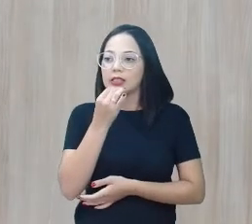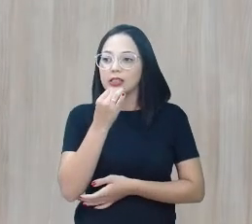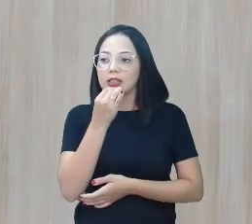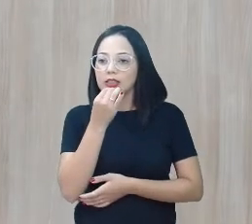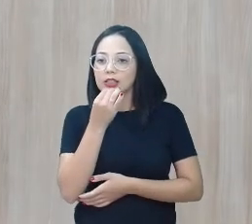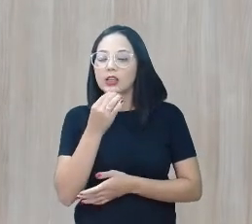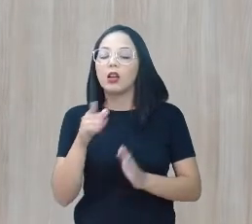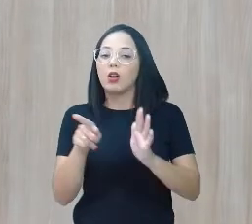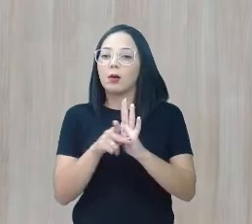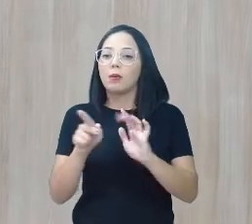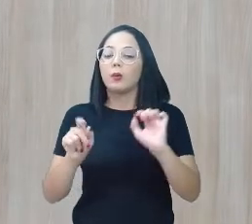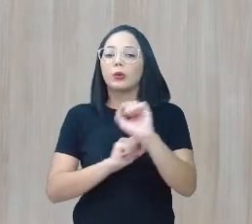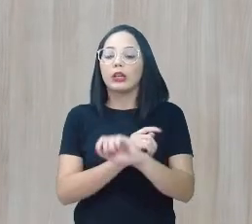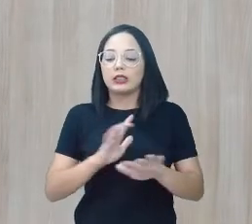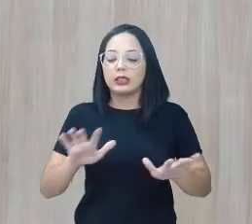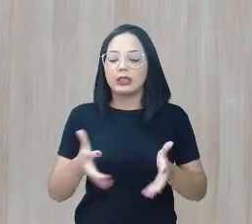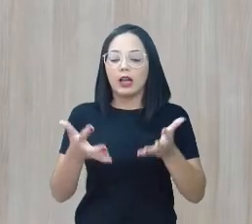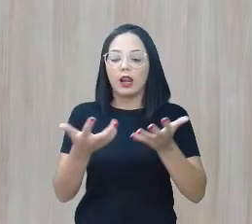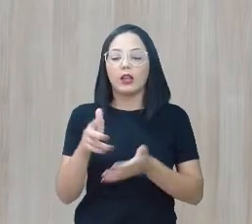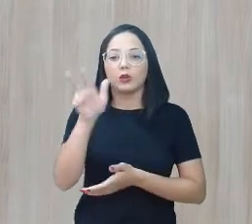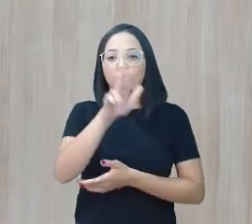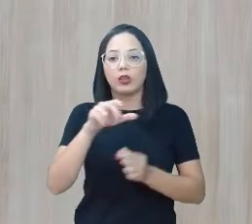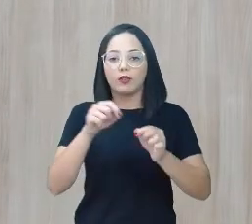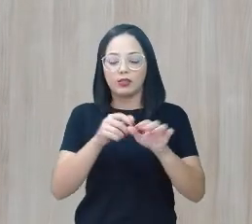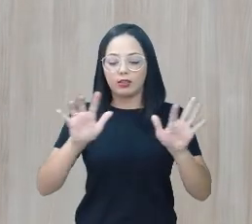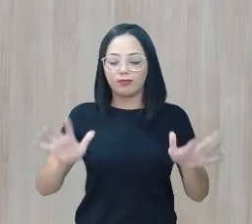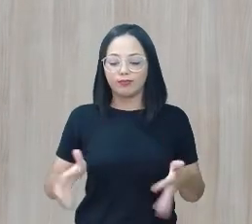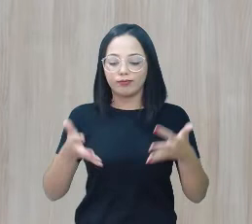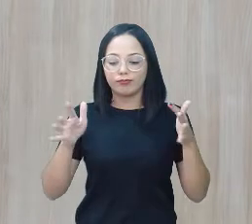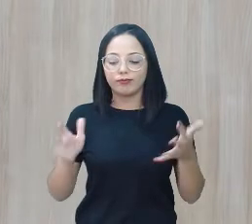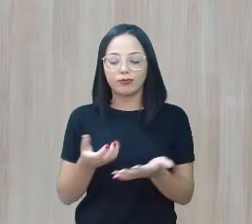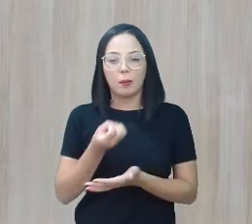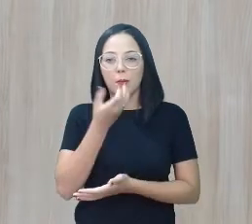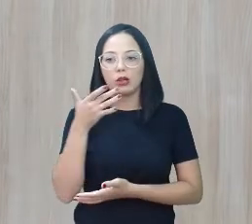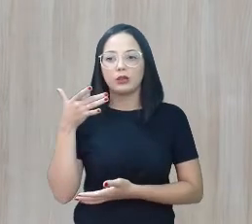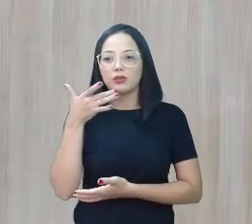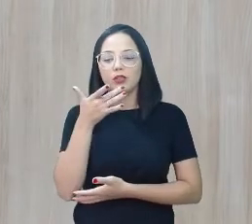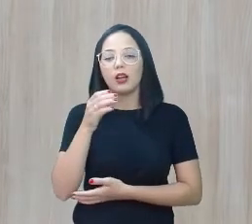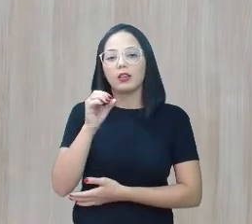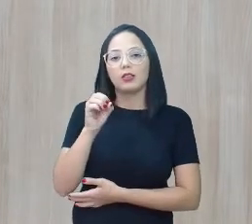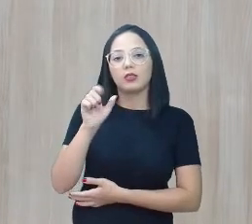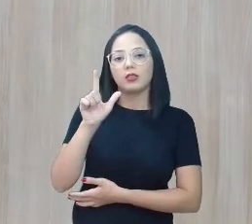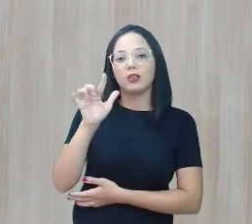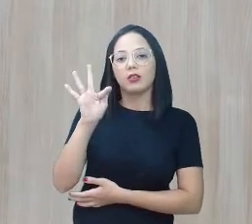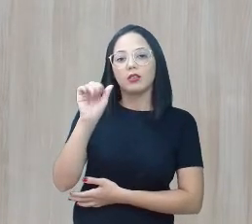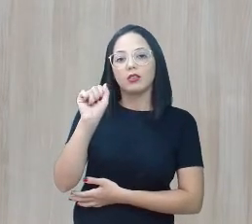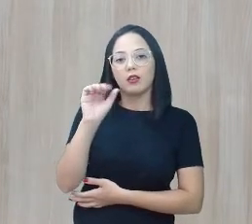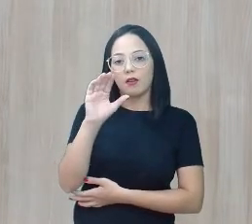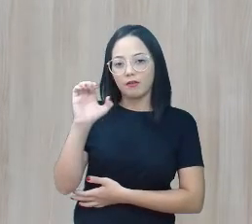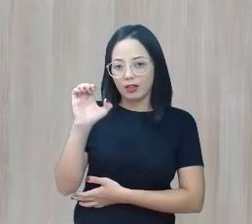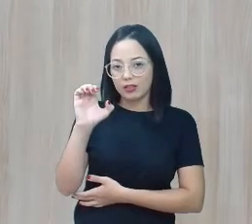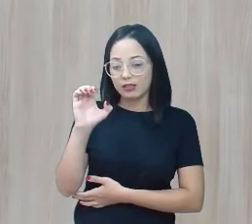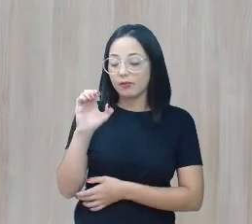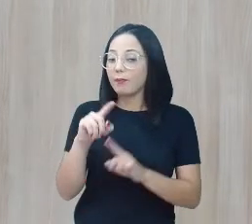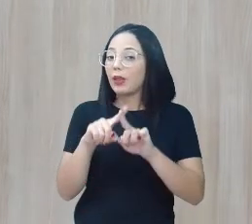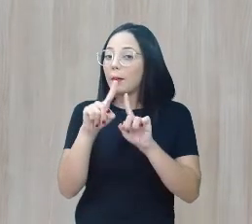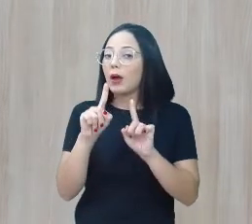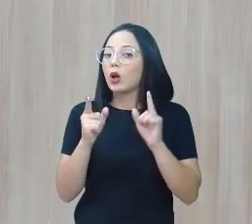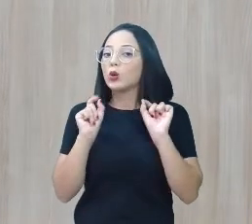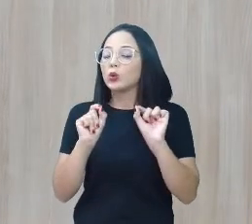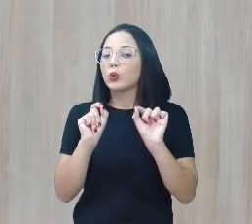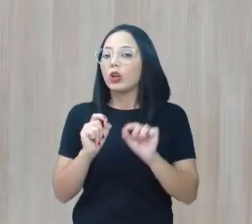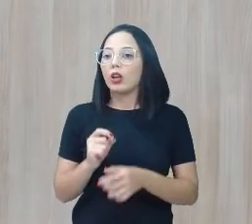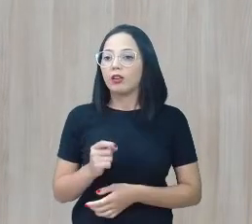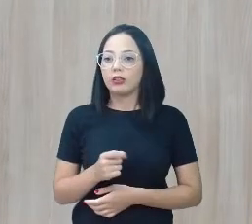estas folhas que são usadas, né, na salada, que é deliciosa, o alface. Mas a forma, não